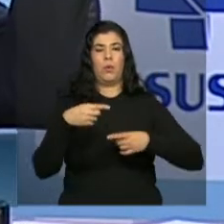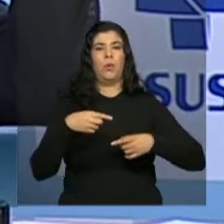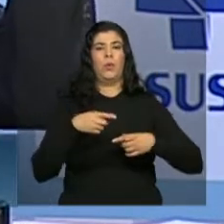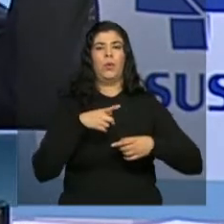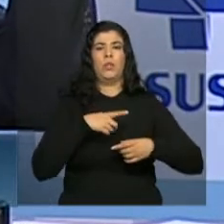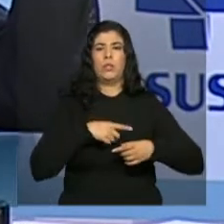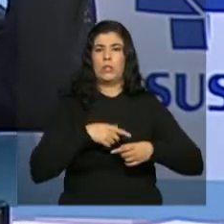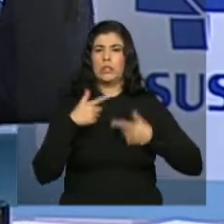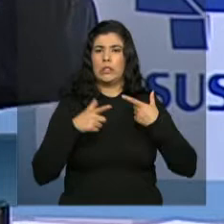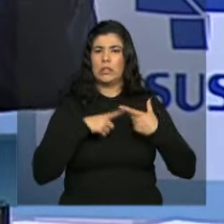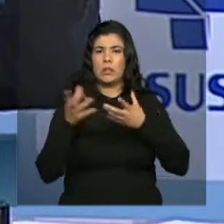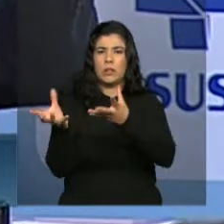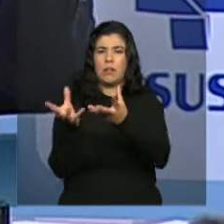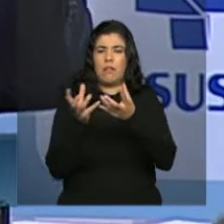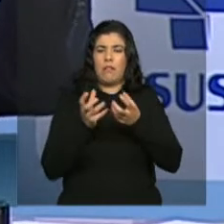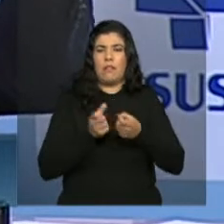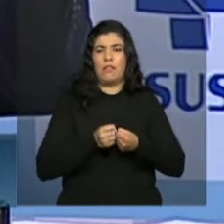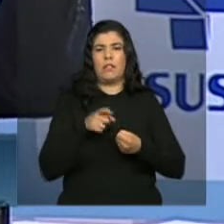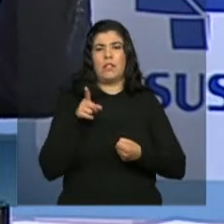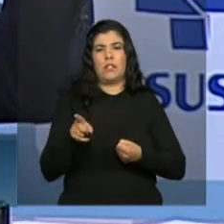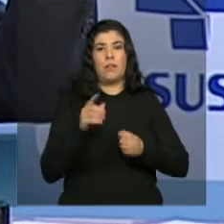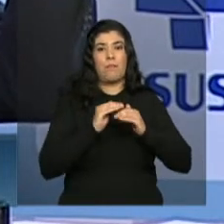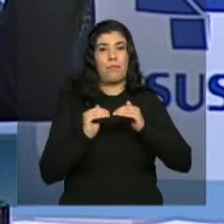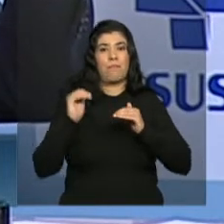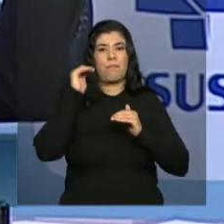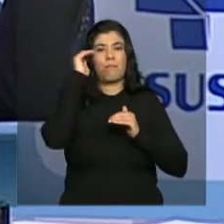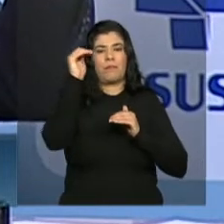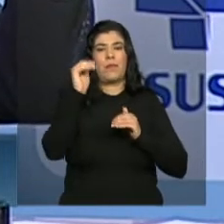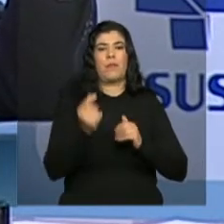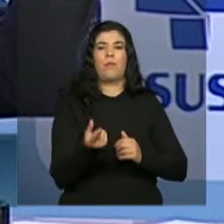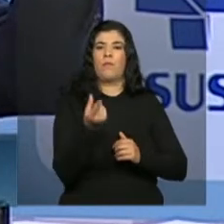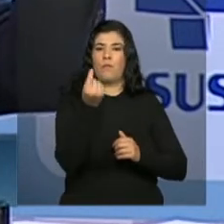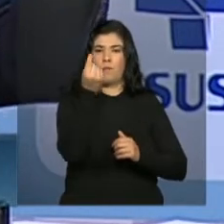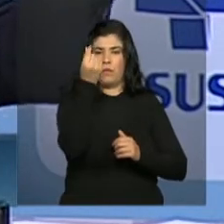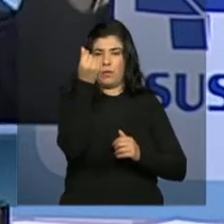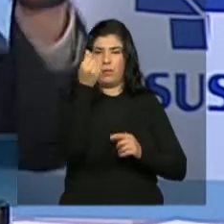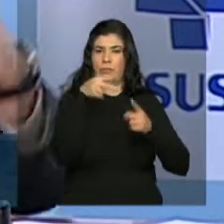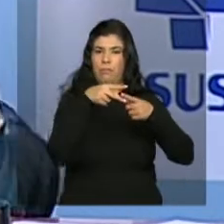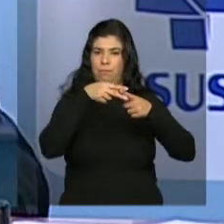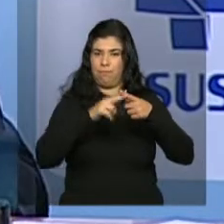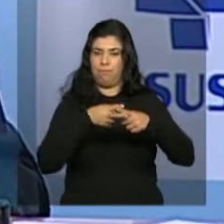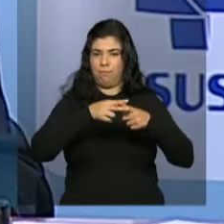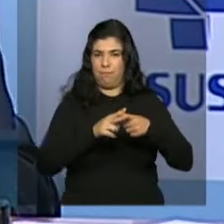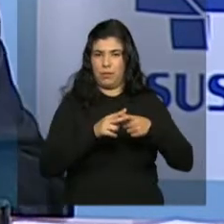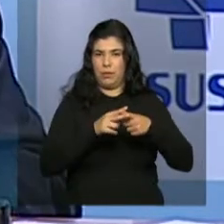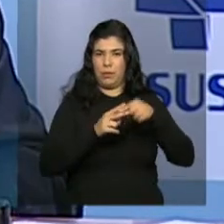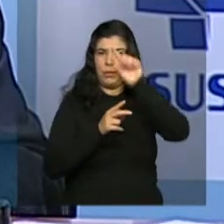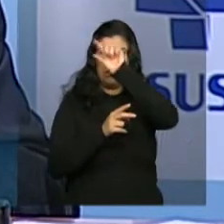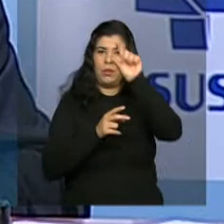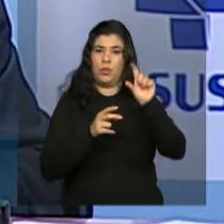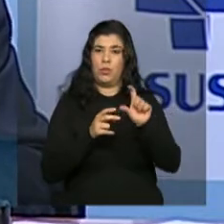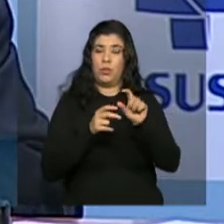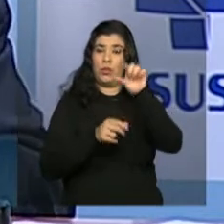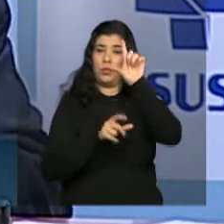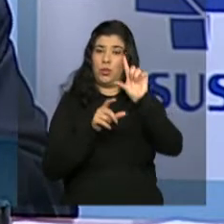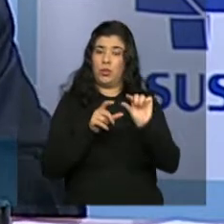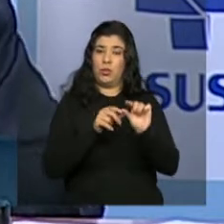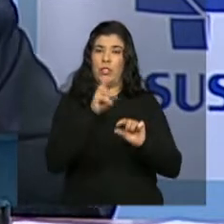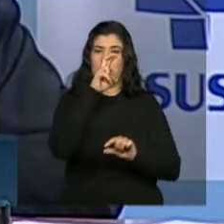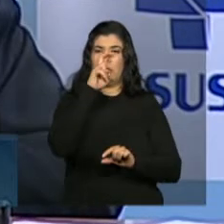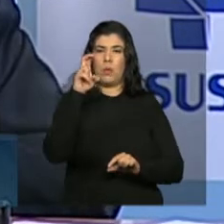receberia o o maior né maior valor de reajuste reduziu de 50 e